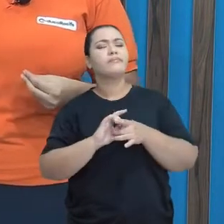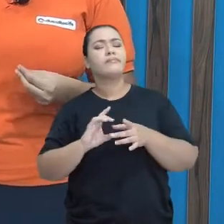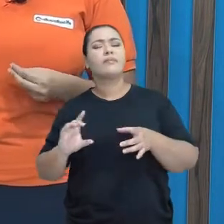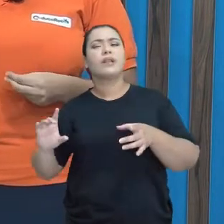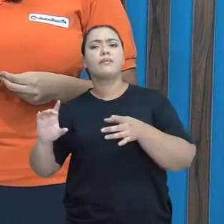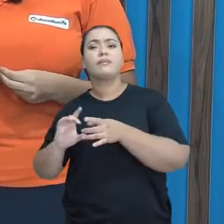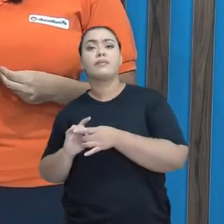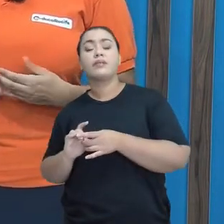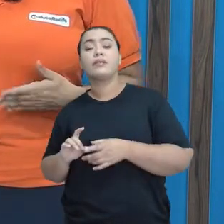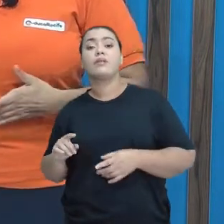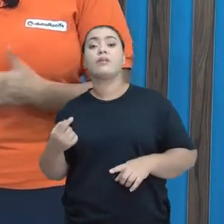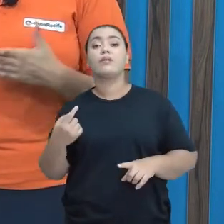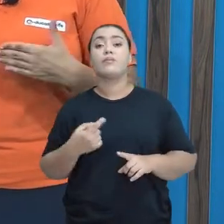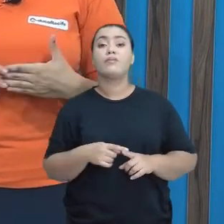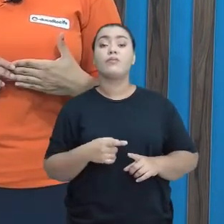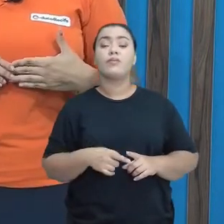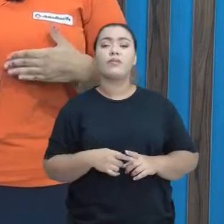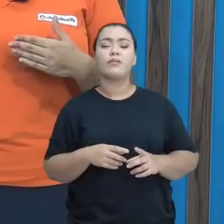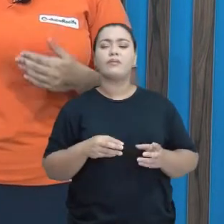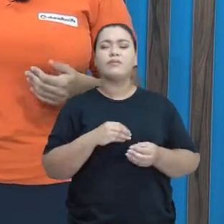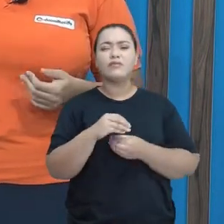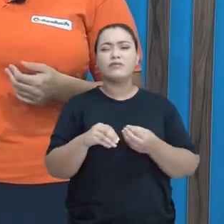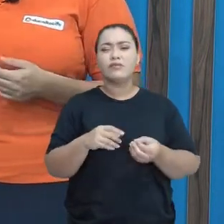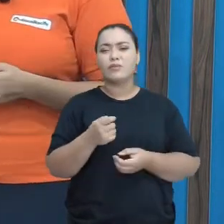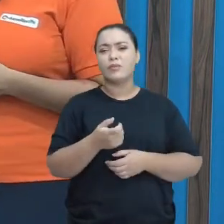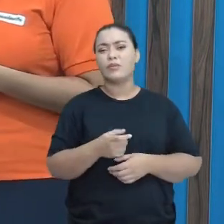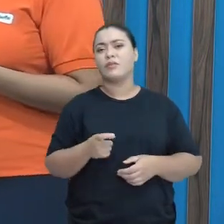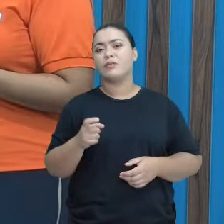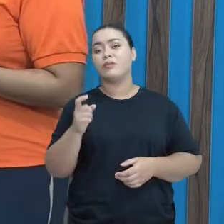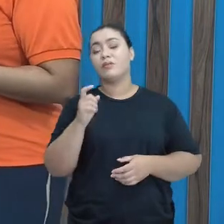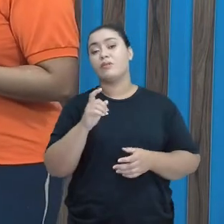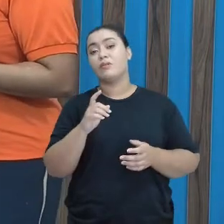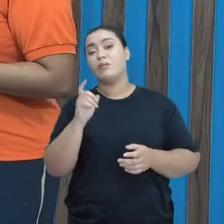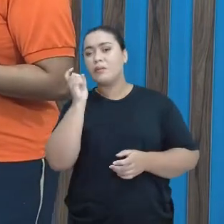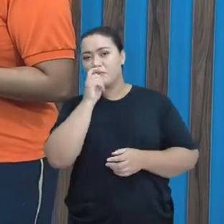outras, pelo meio da ficção, tá?